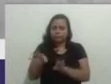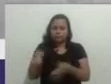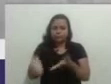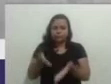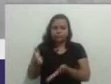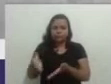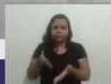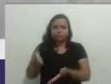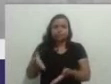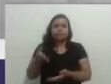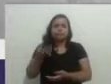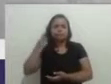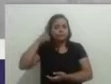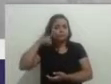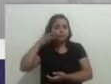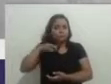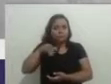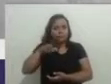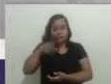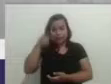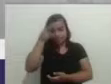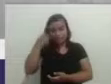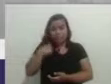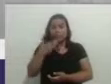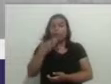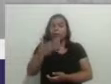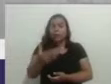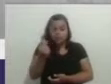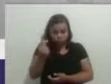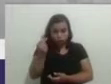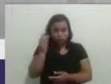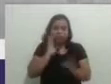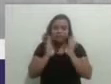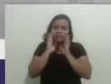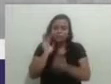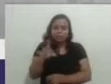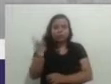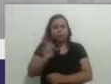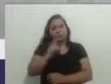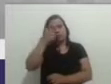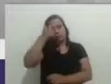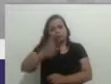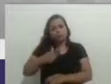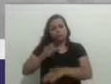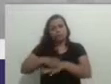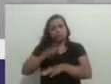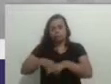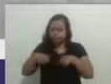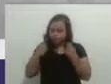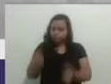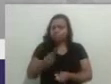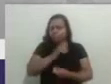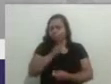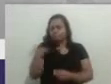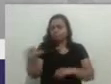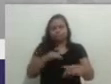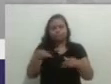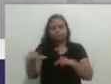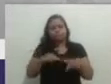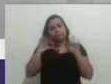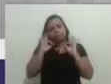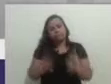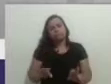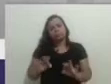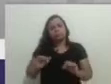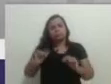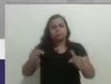é uma dondoca que fica né só pedindo dinheiro no Facebook não eu sou a pessoa que mais põe a mão na massa eu sou a pessoa que mais faz